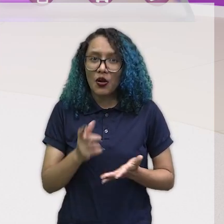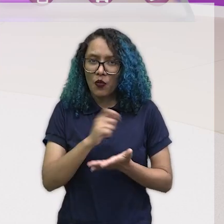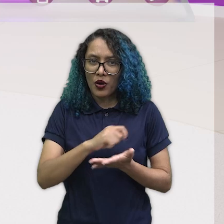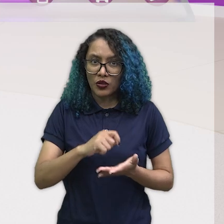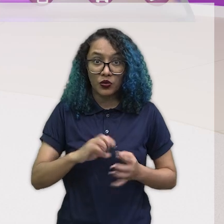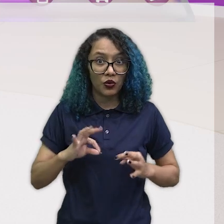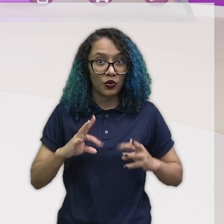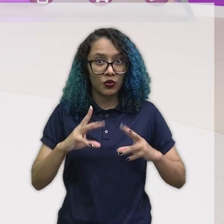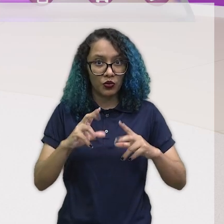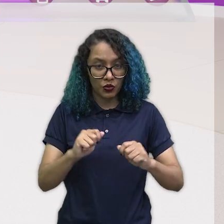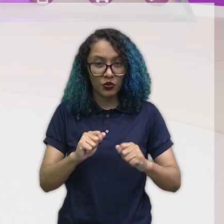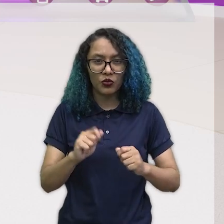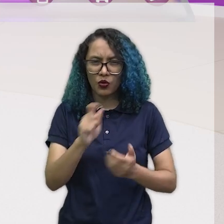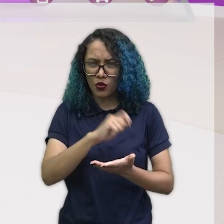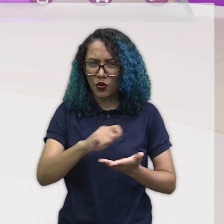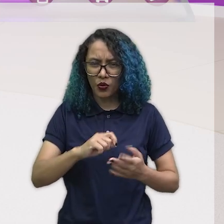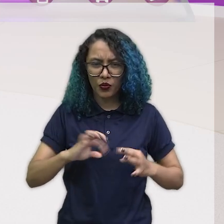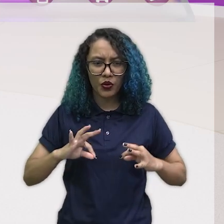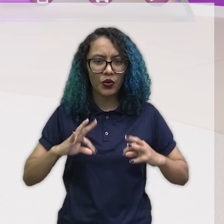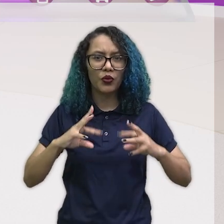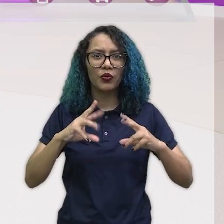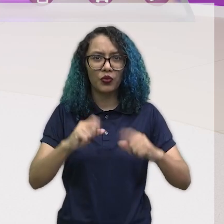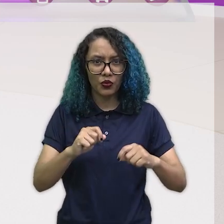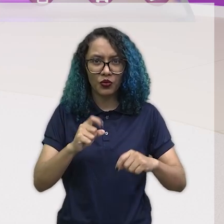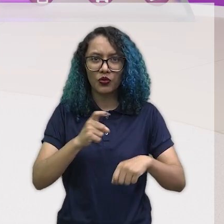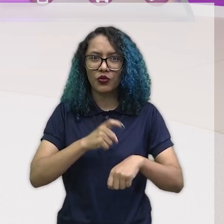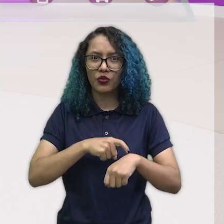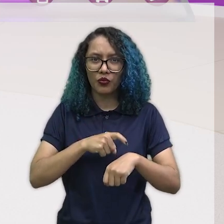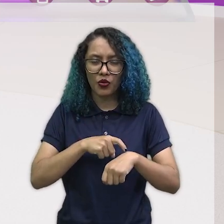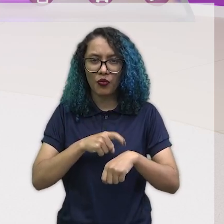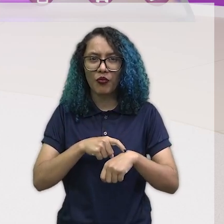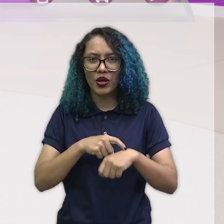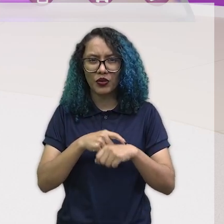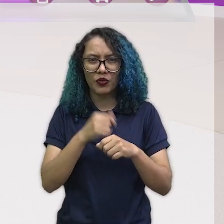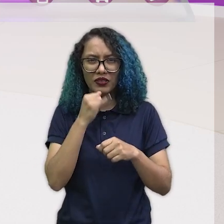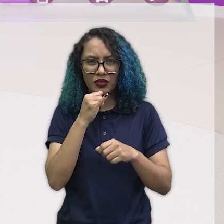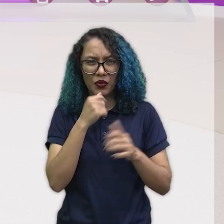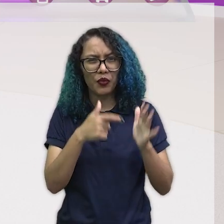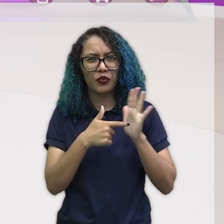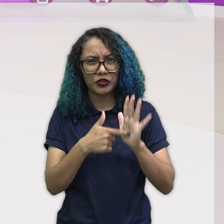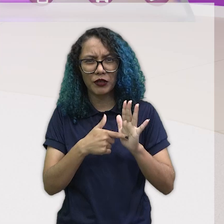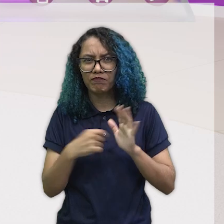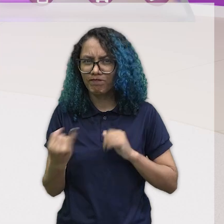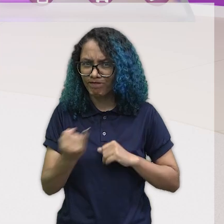as anotações, copiaram tudinho aí na hora de resolver aquele exemplo que foi